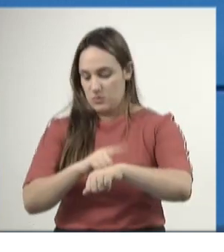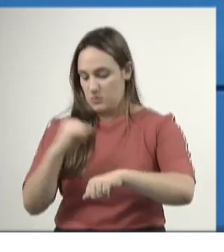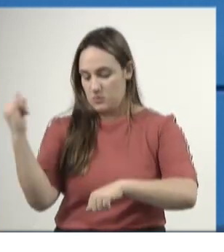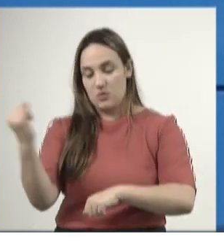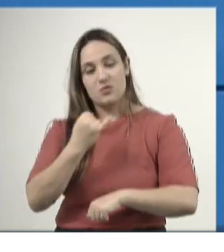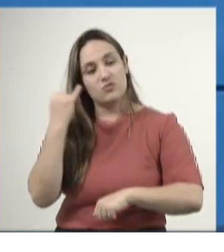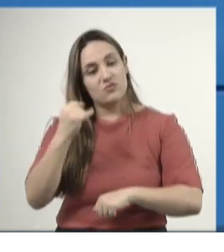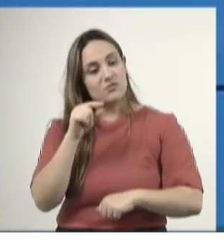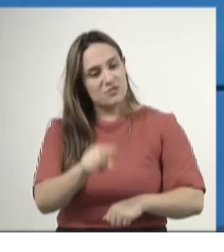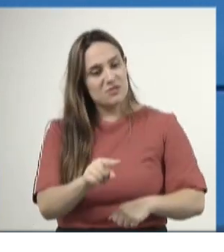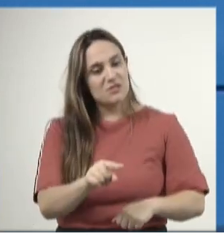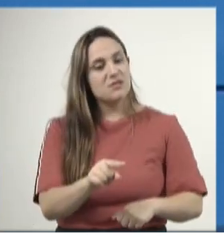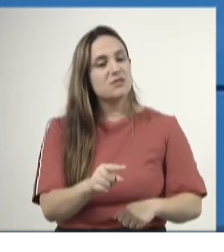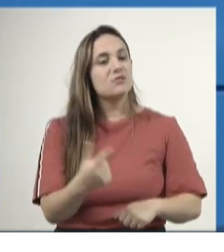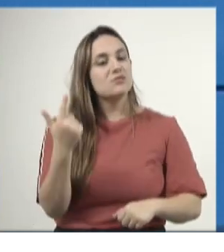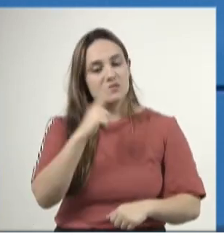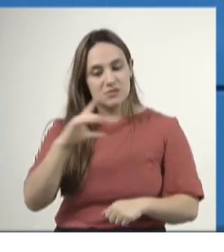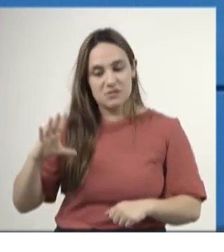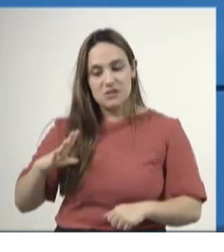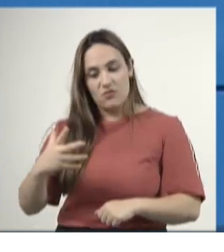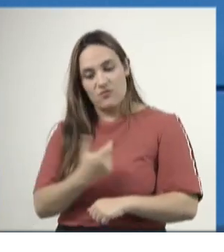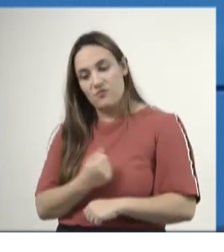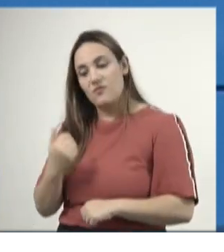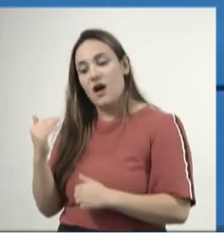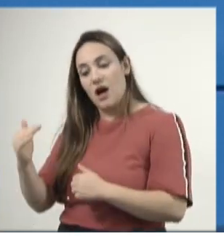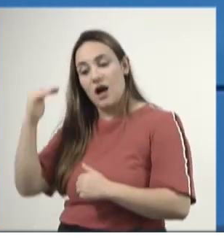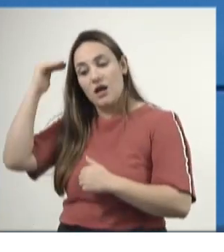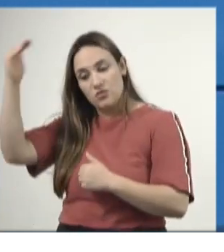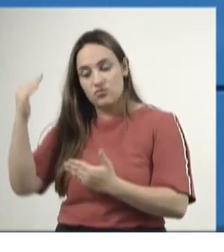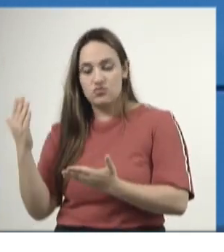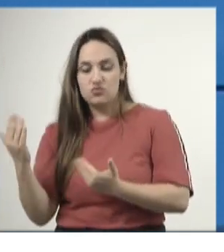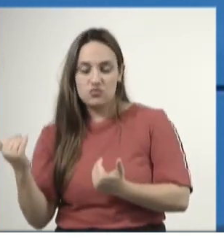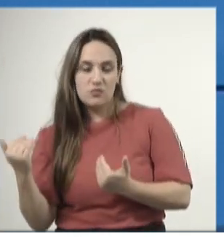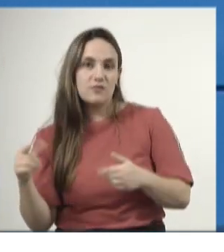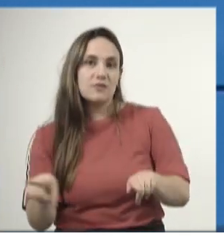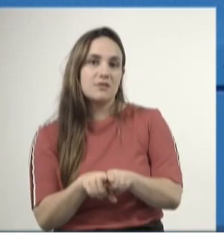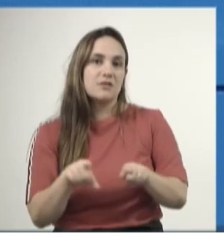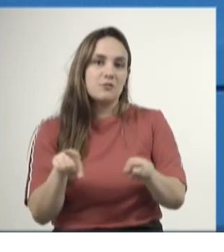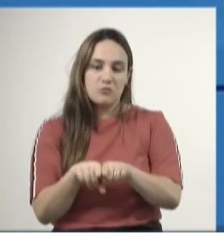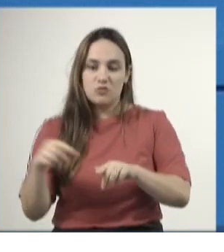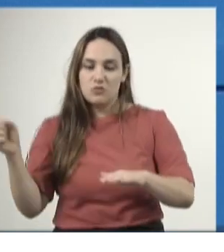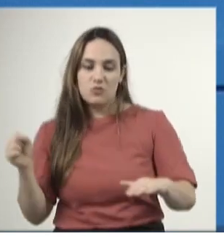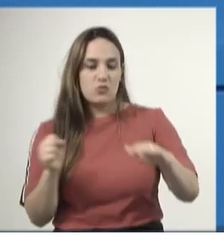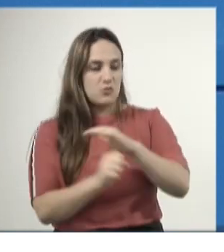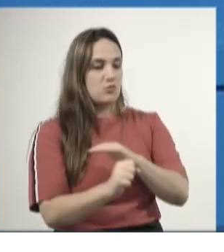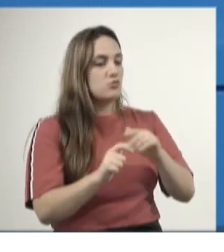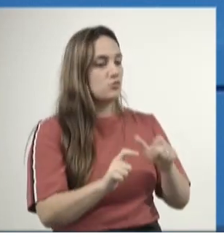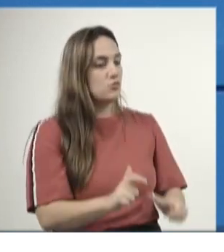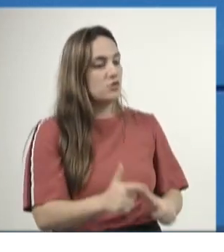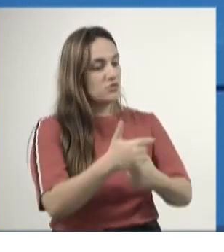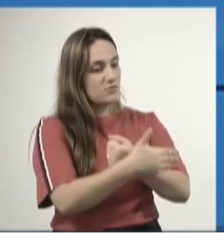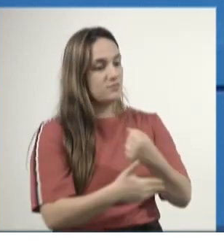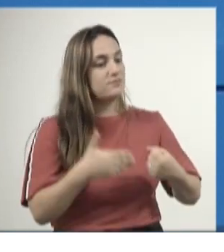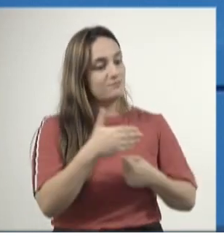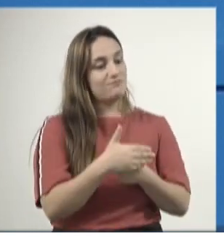de você resgatar adultos, muitos adolescentes, e colocá-los dentro de uma rede de proteção